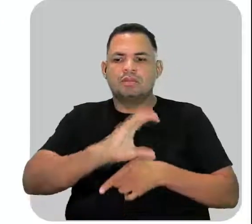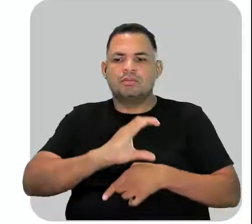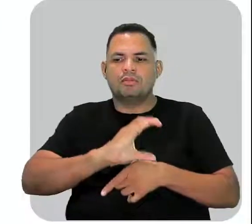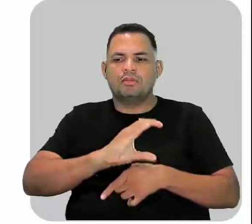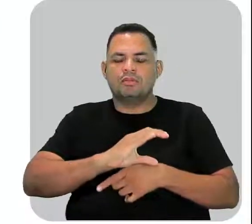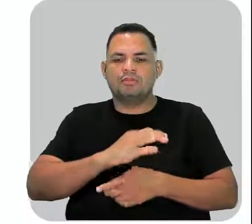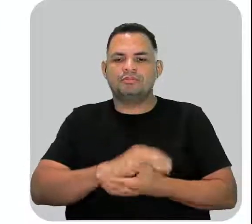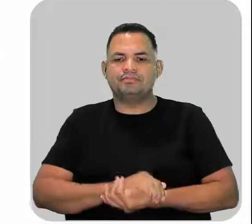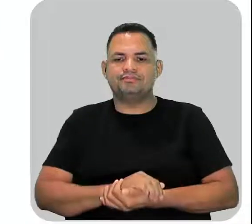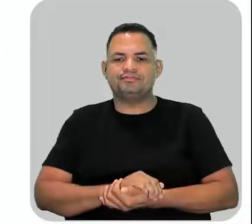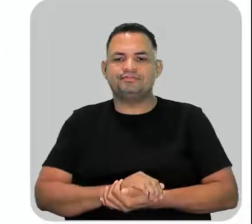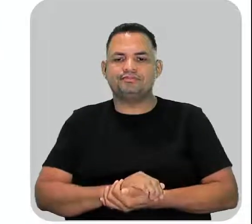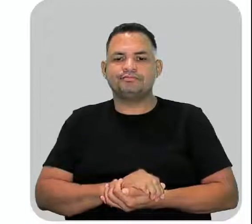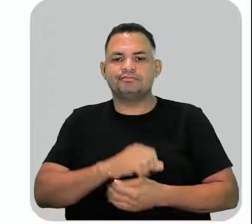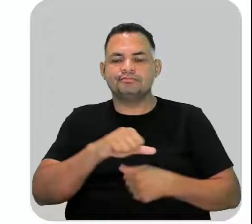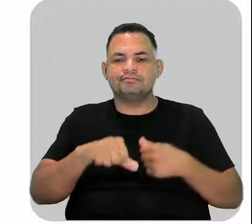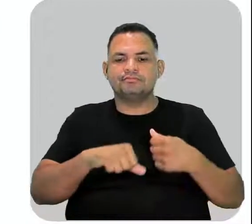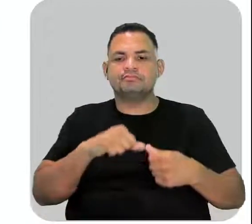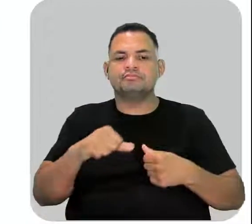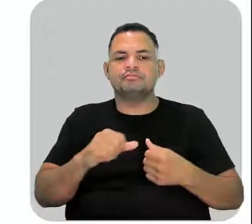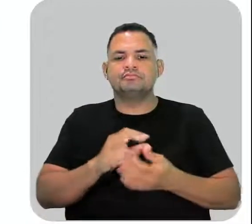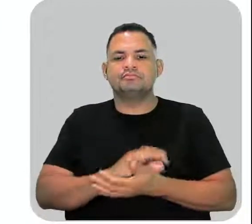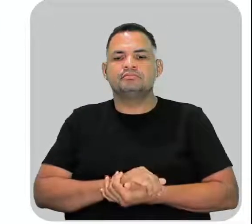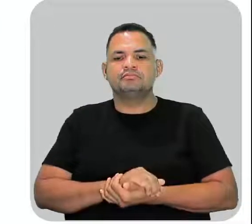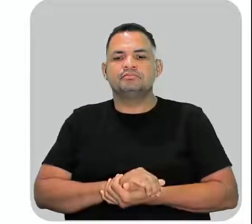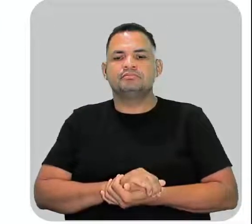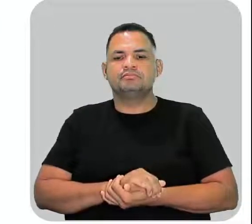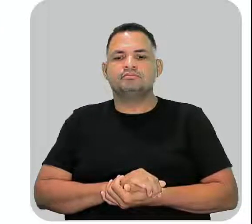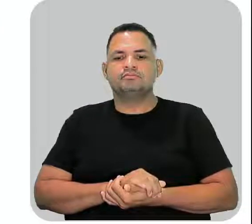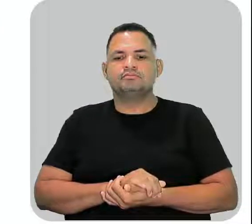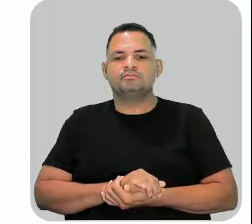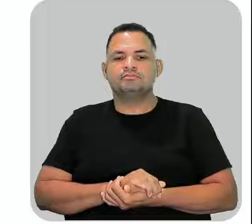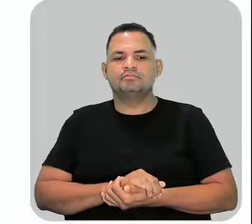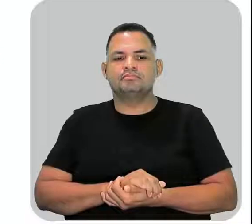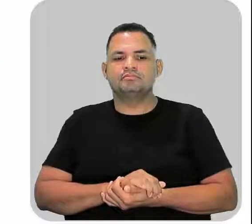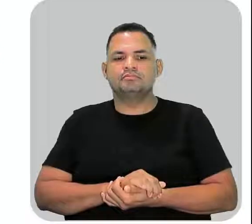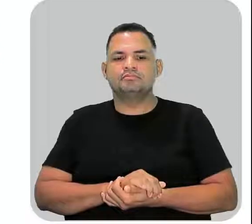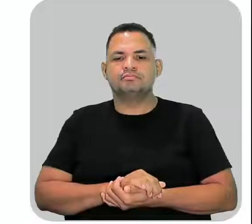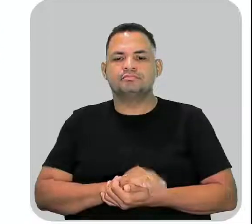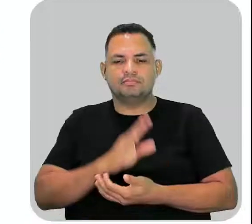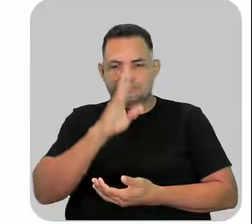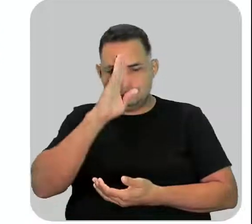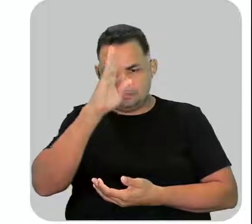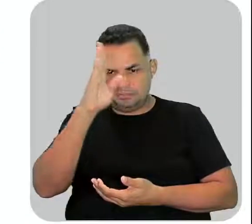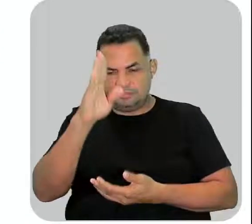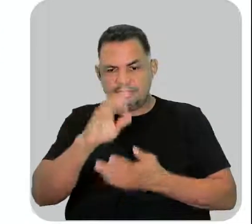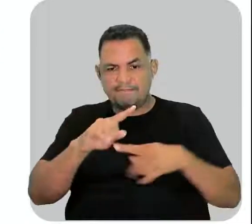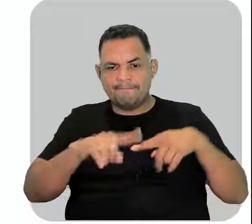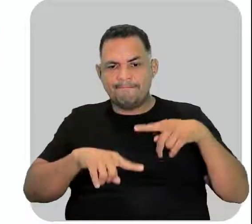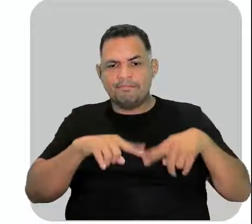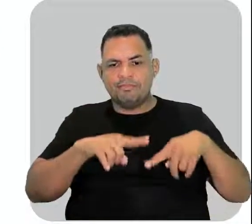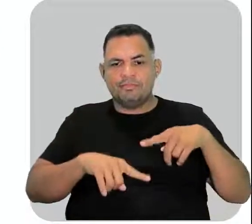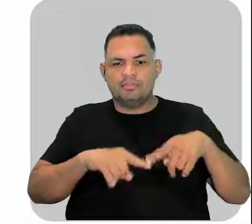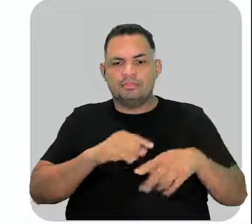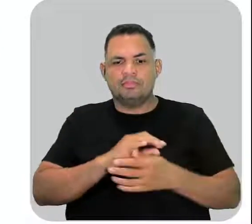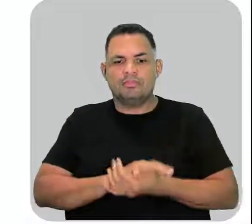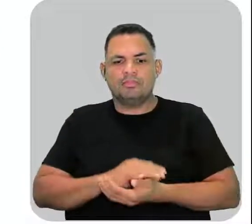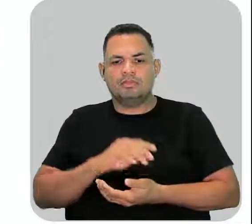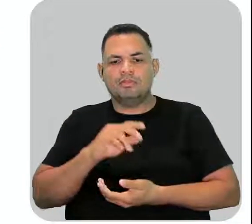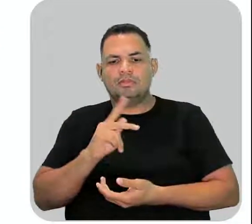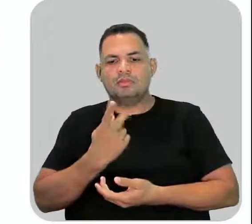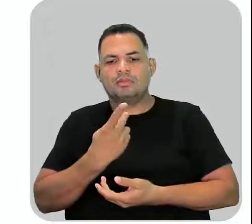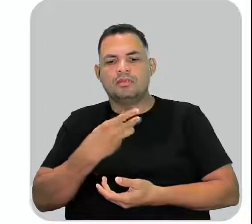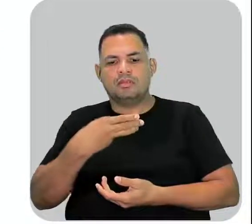carbono. Formando quem? Formando o nosso principal produto, que